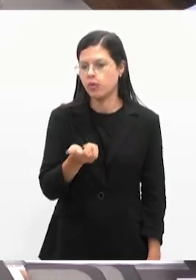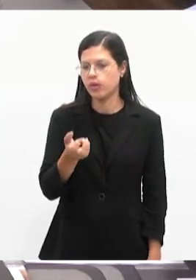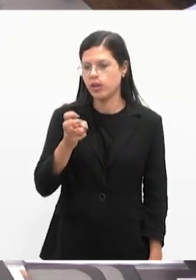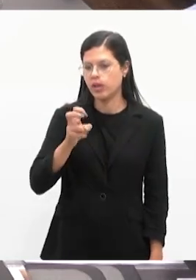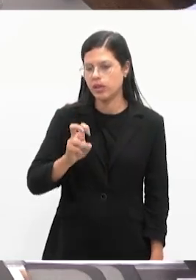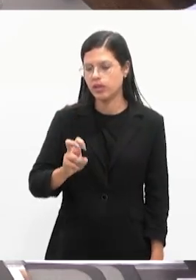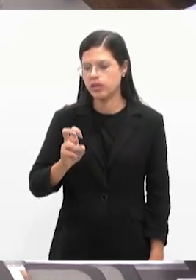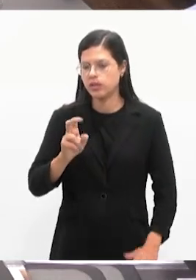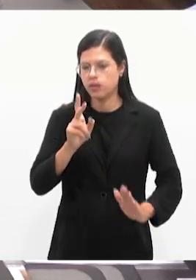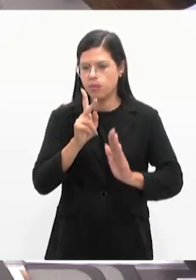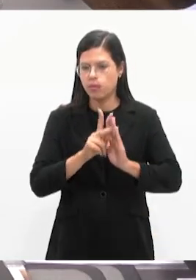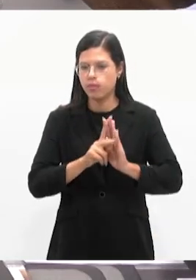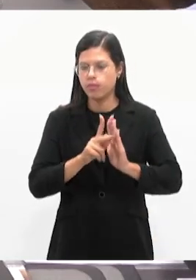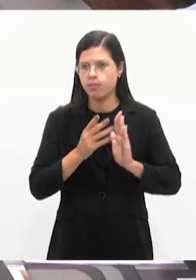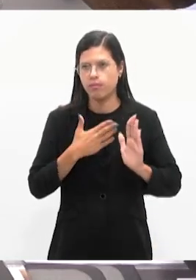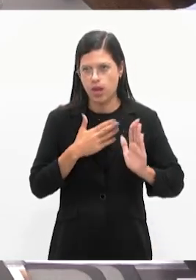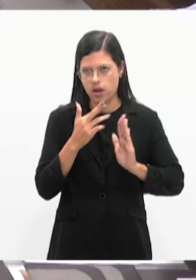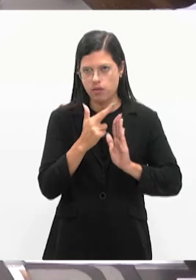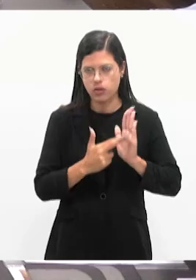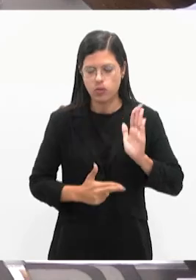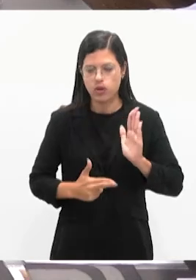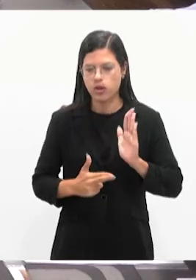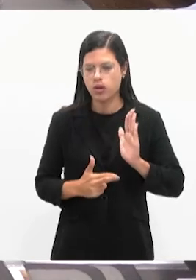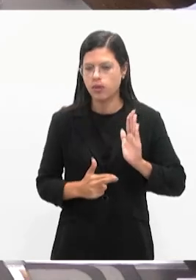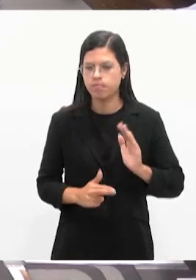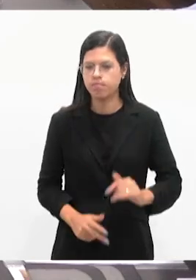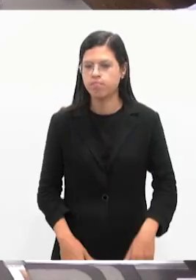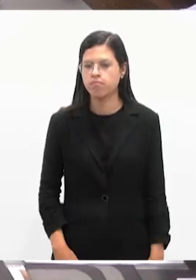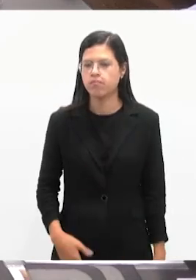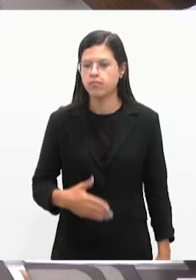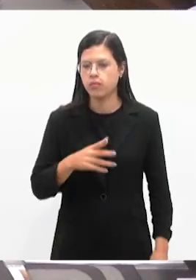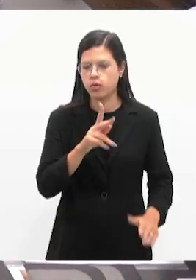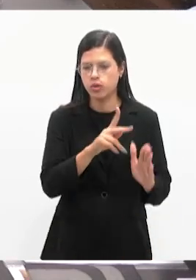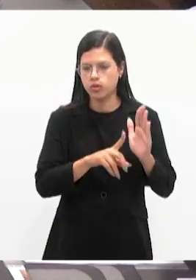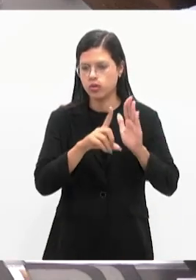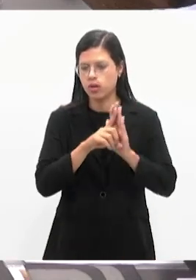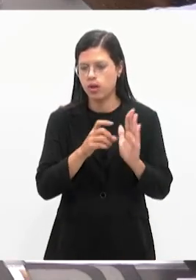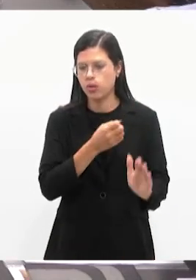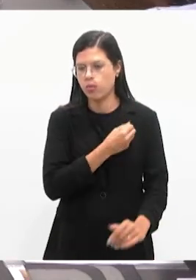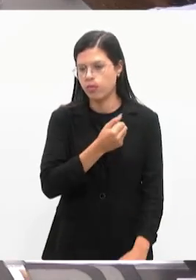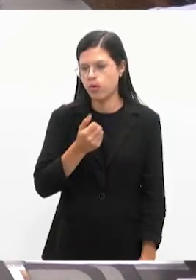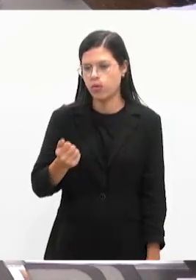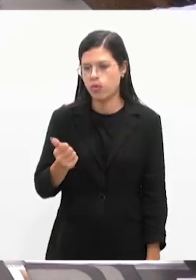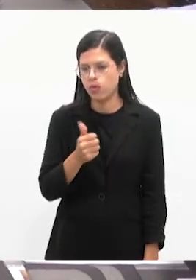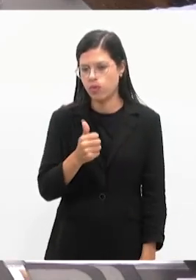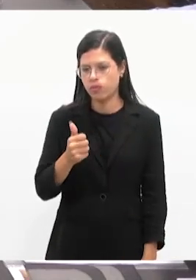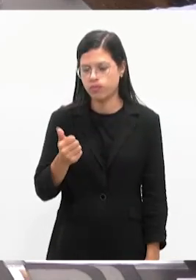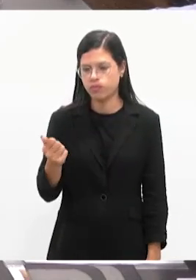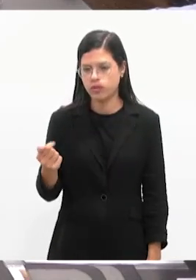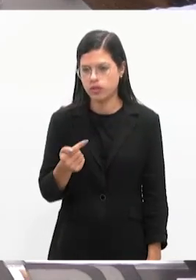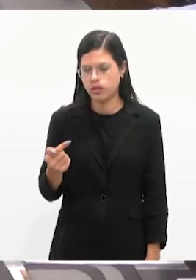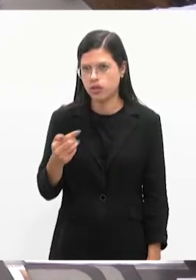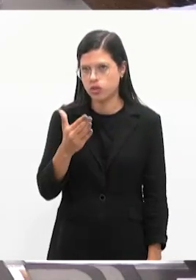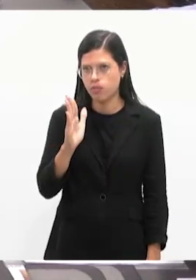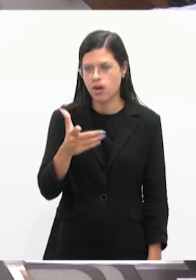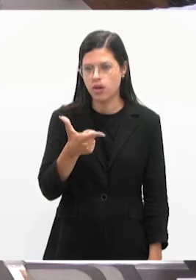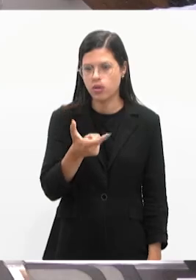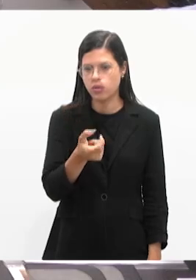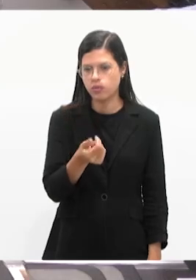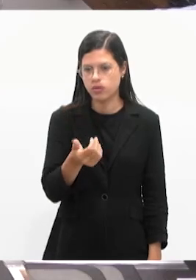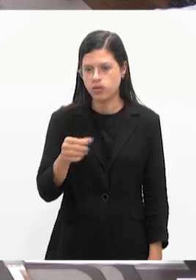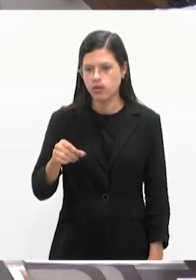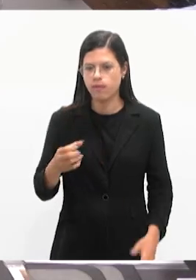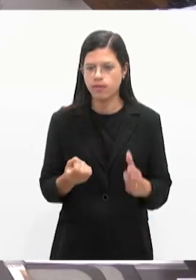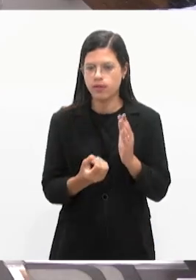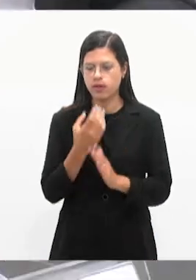15 da pauta, sob minha relatoria, é o projeto de lei número 1177 de 2019, de